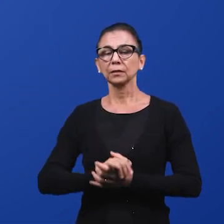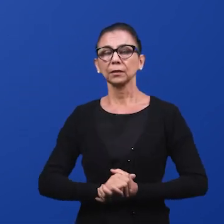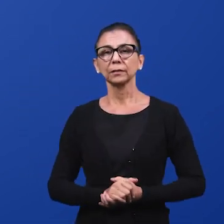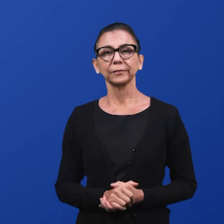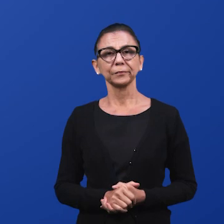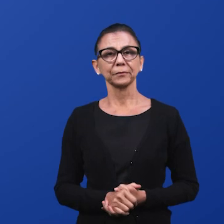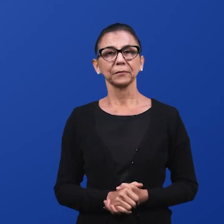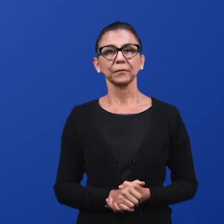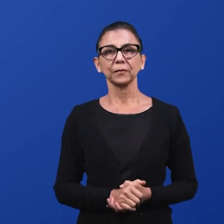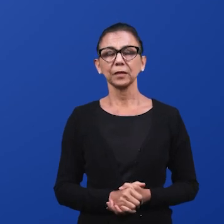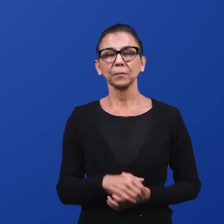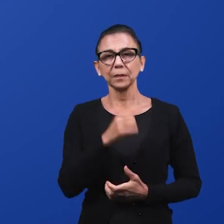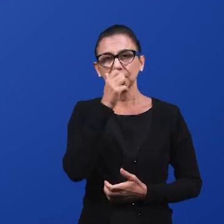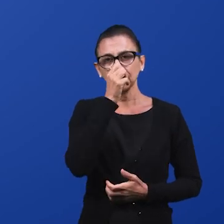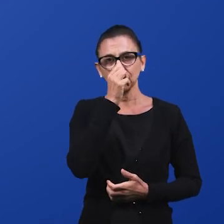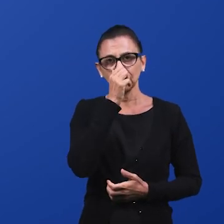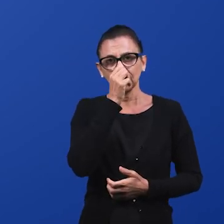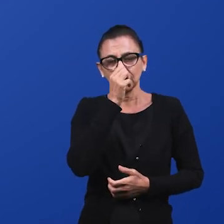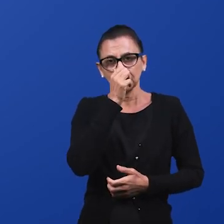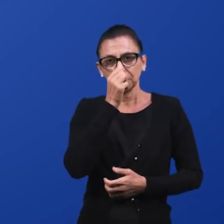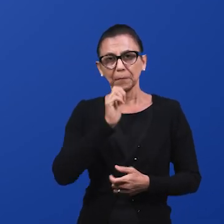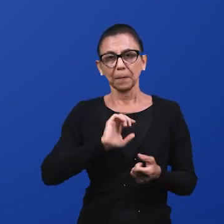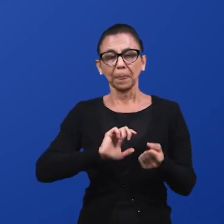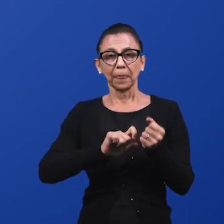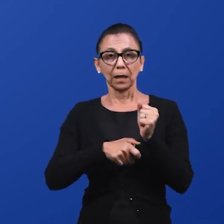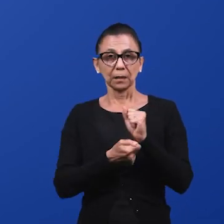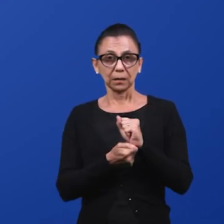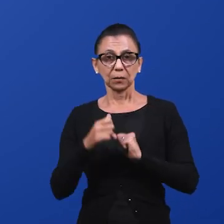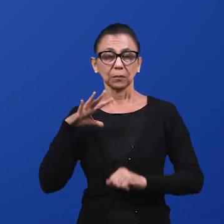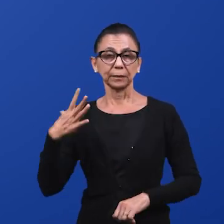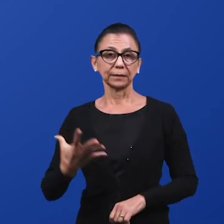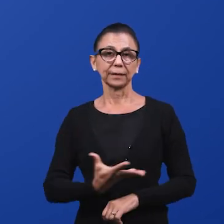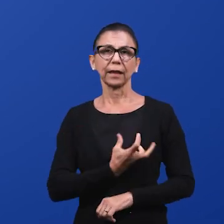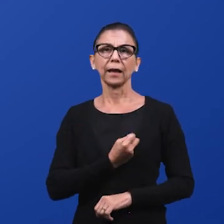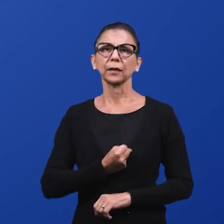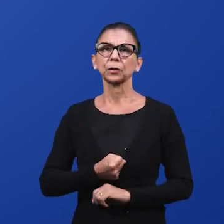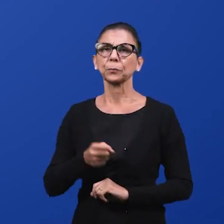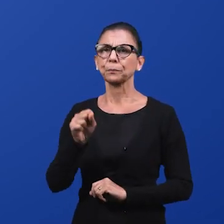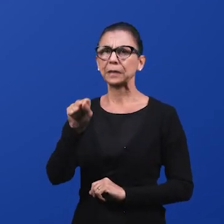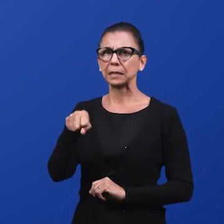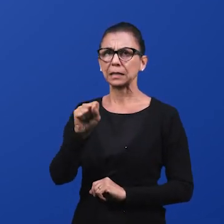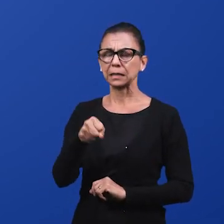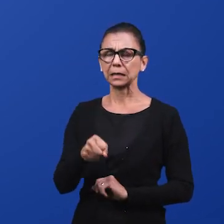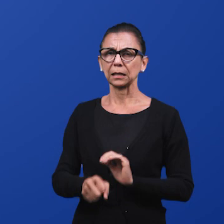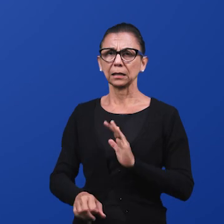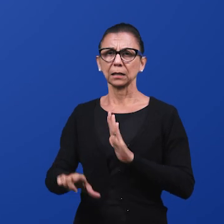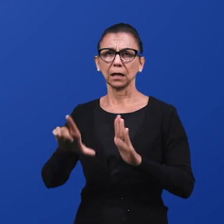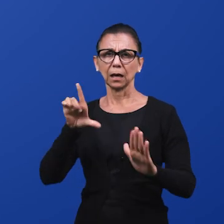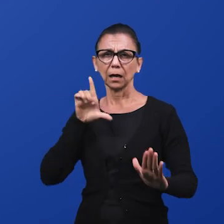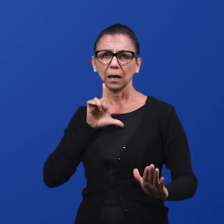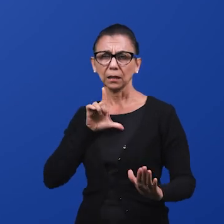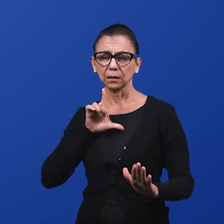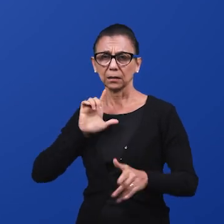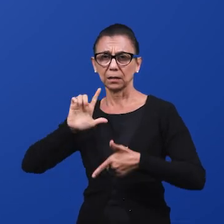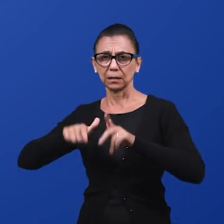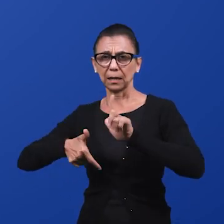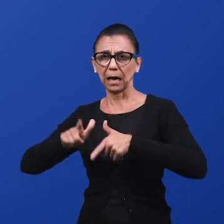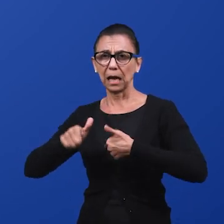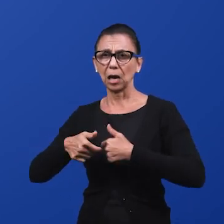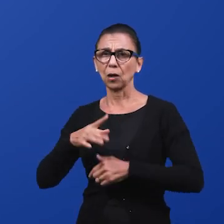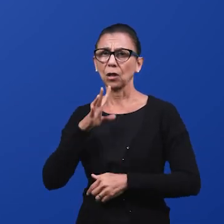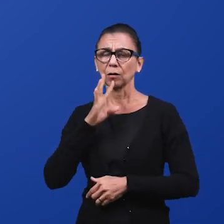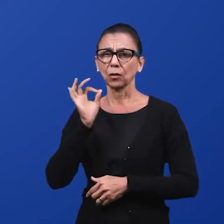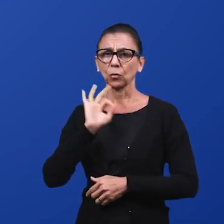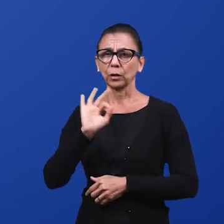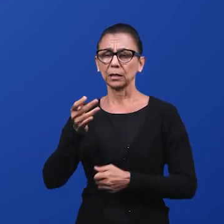pergunta 2, a salvação é um mistério? A resposta é sim. Esse mistério ele estava oculto do povo de Israel